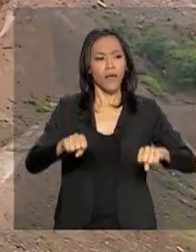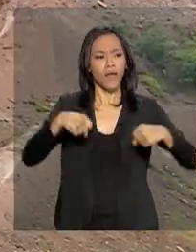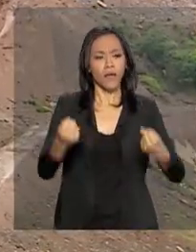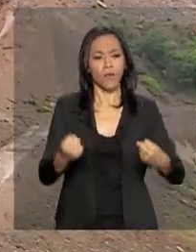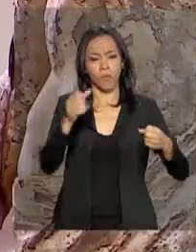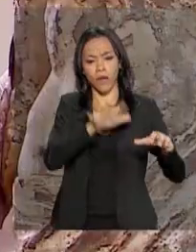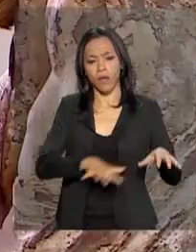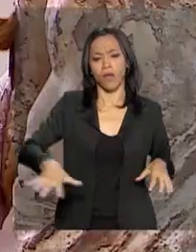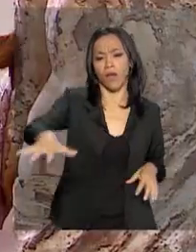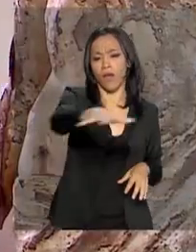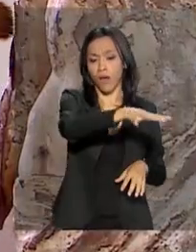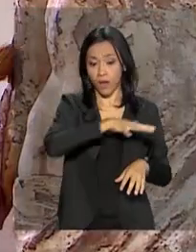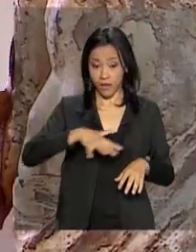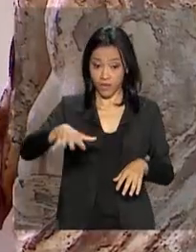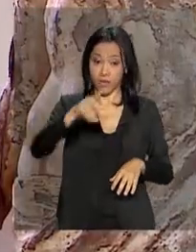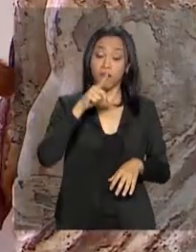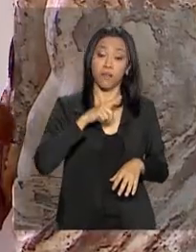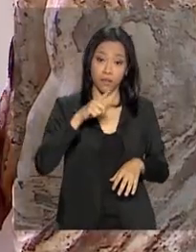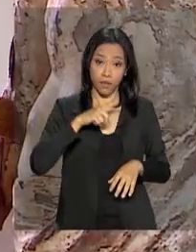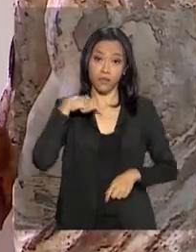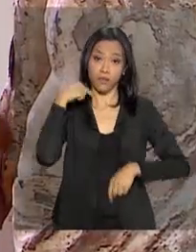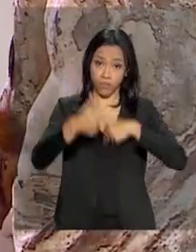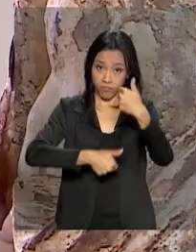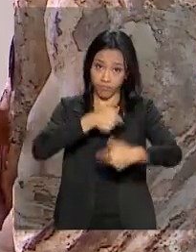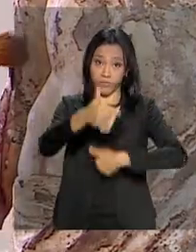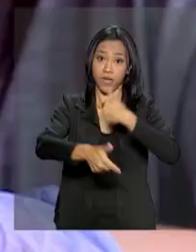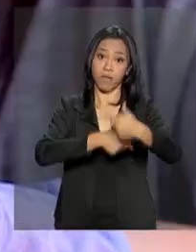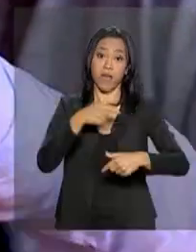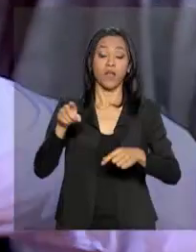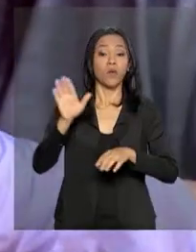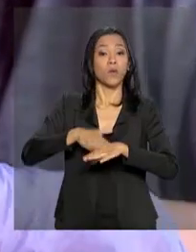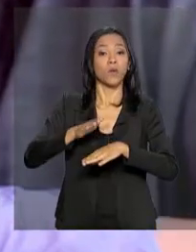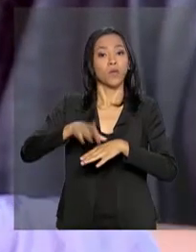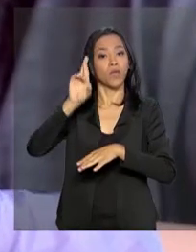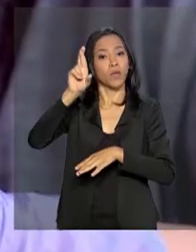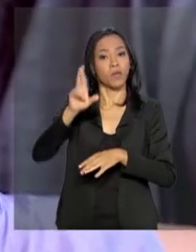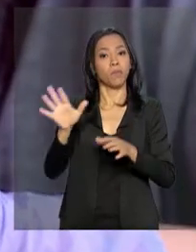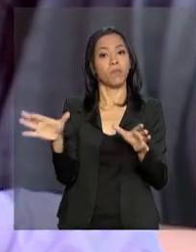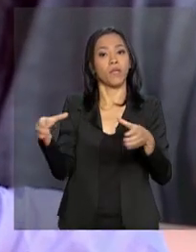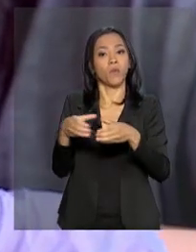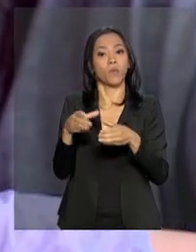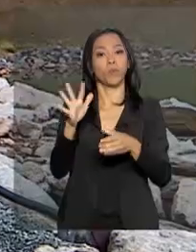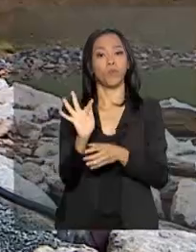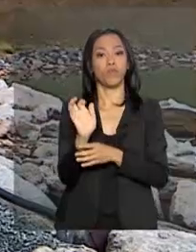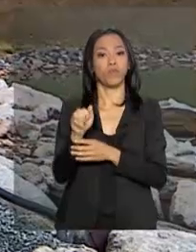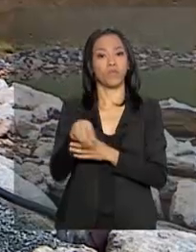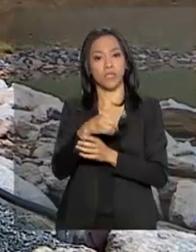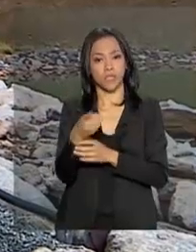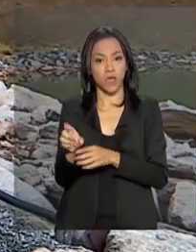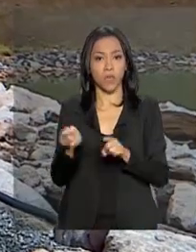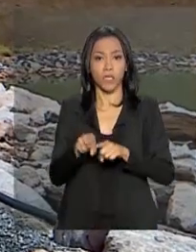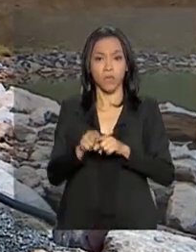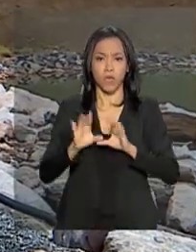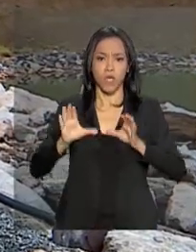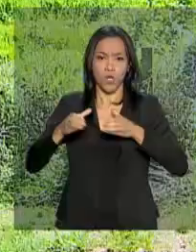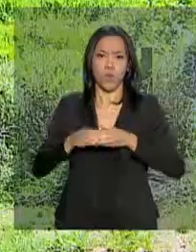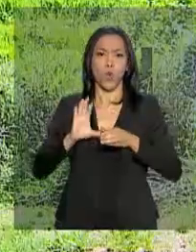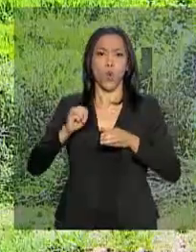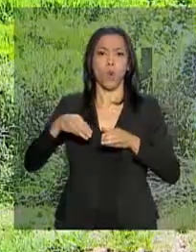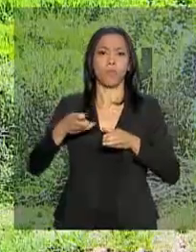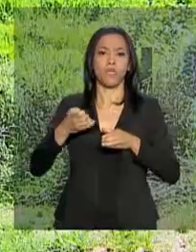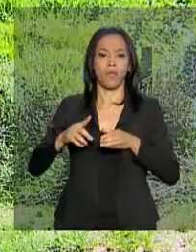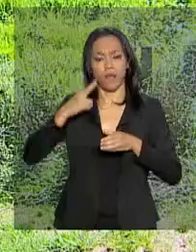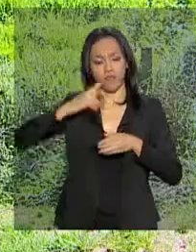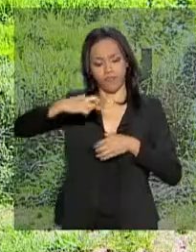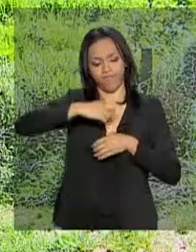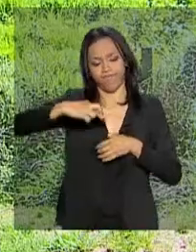pelo desastre estão sendo executados pela Fundação Renova e monitorados pelo comitê. E as ações estão previstas por